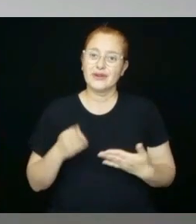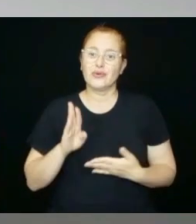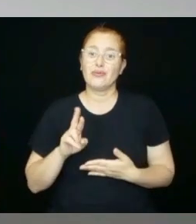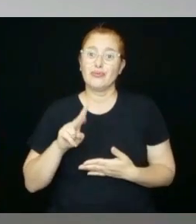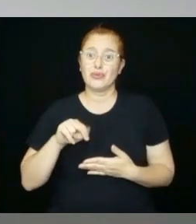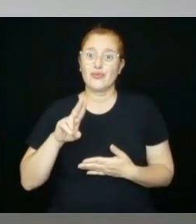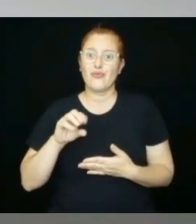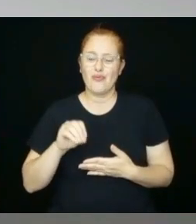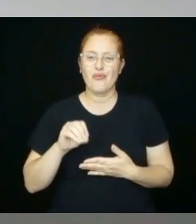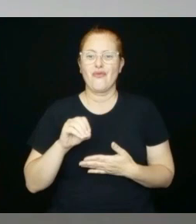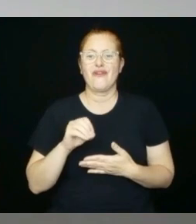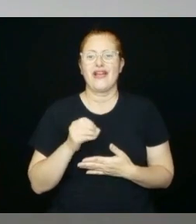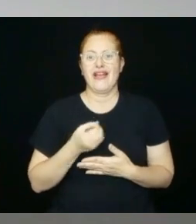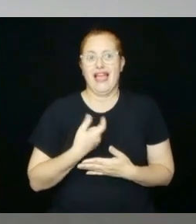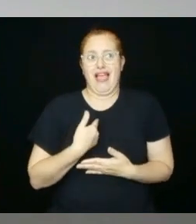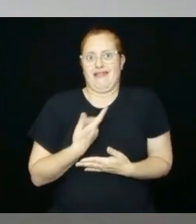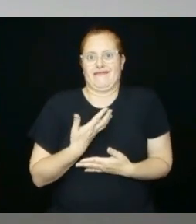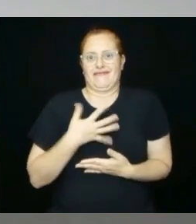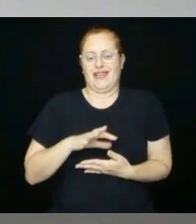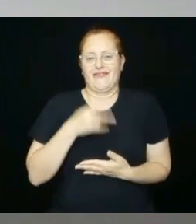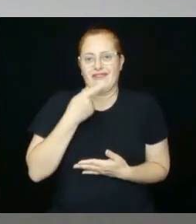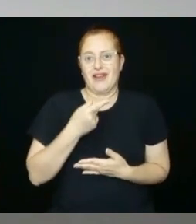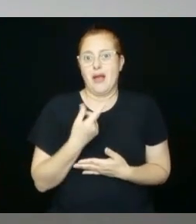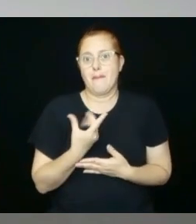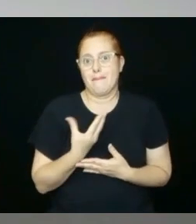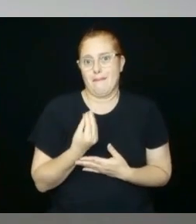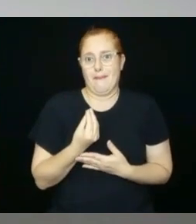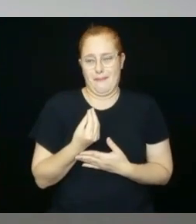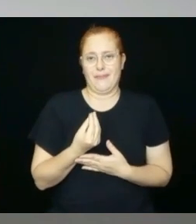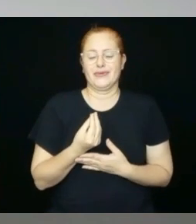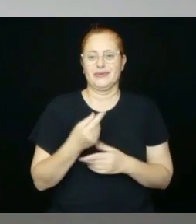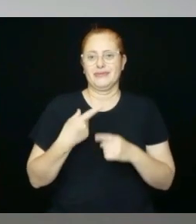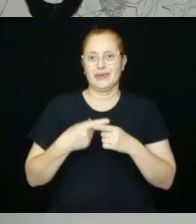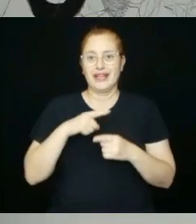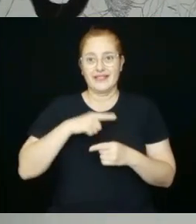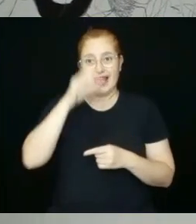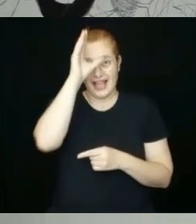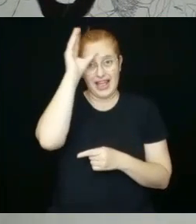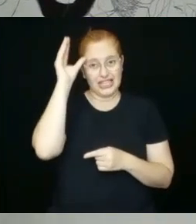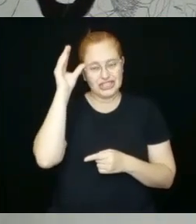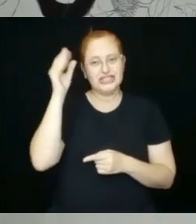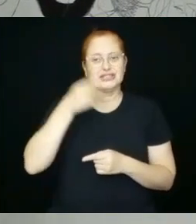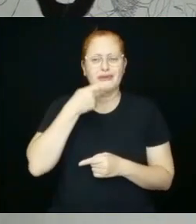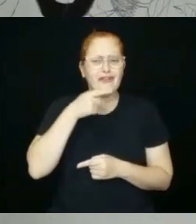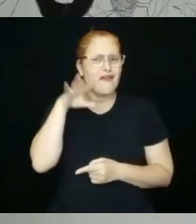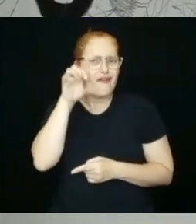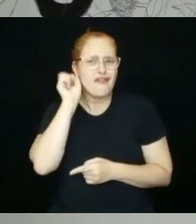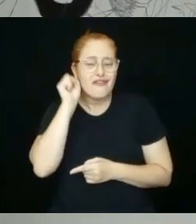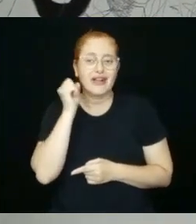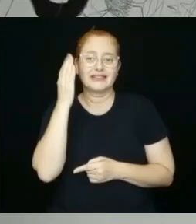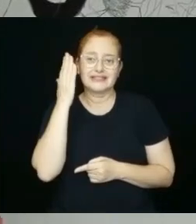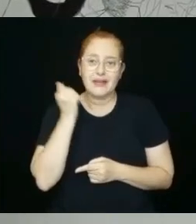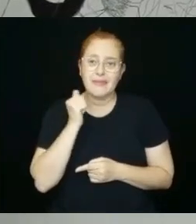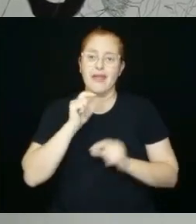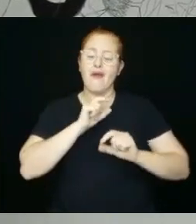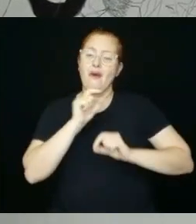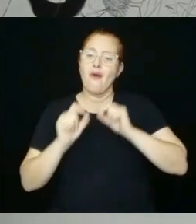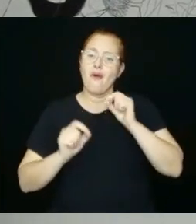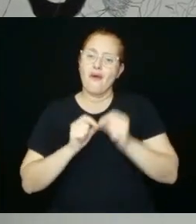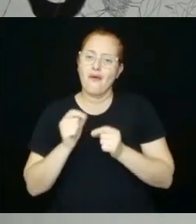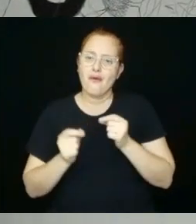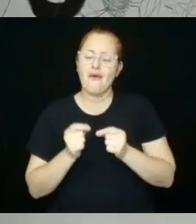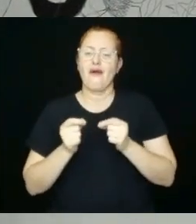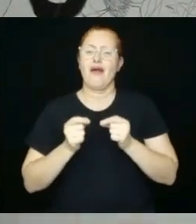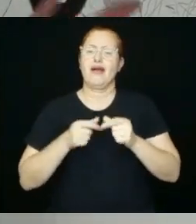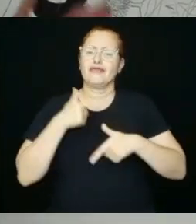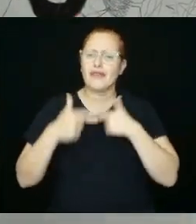Bruno... não quero me estender muito, né, porque eu acho que quando a gente tem um artista com a gente, o bom é ouvir o artista, saber o que tem no processo